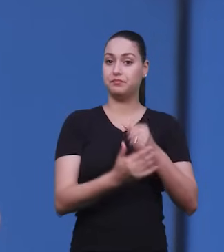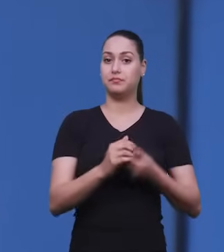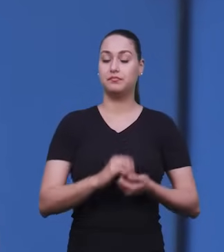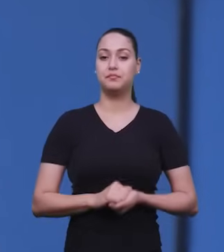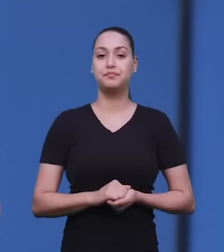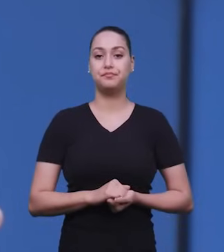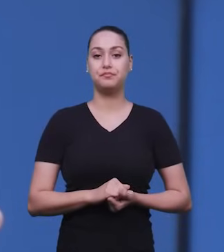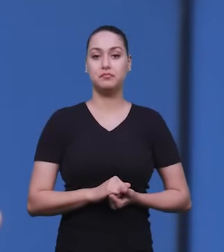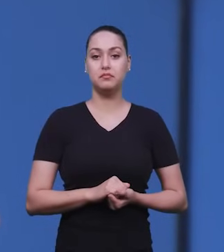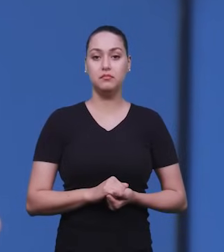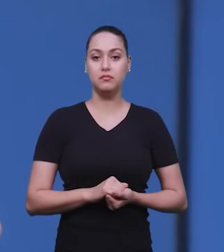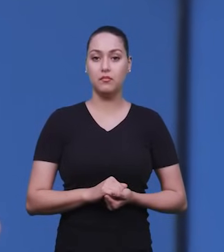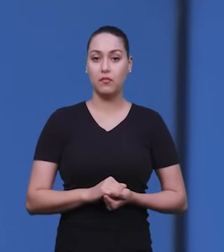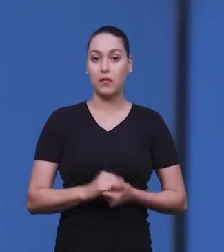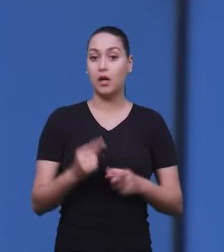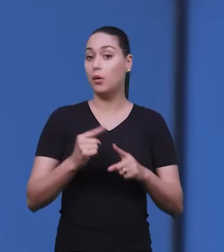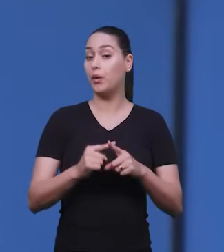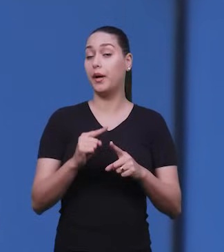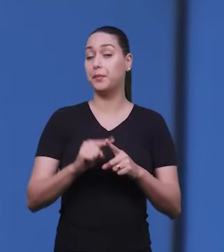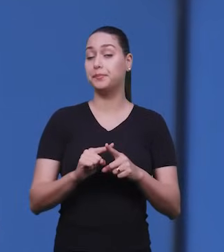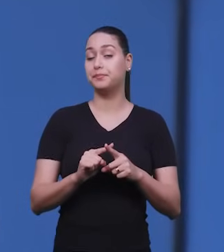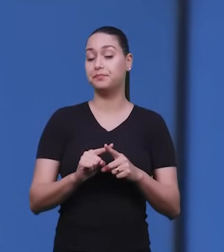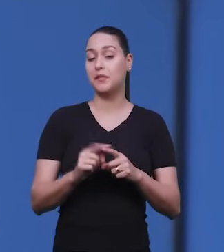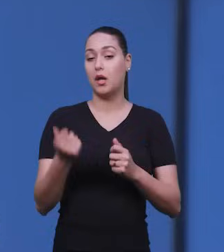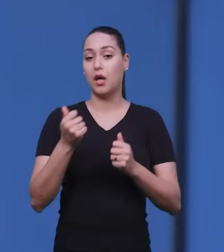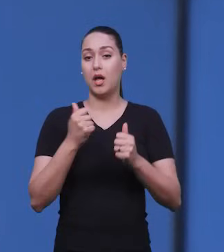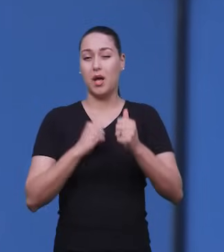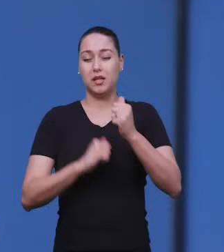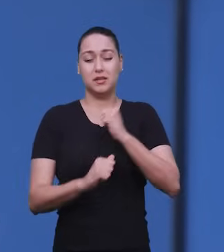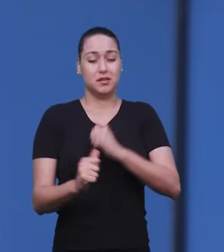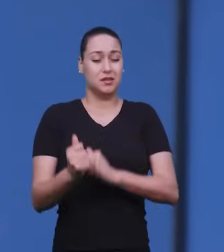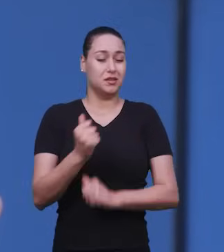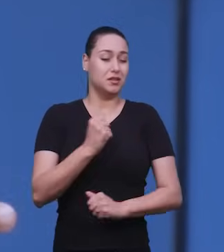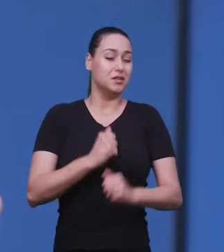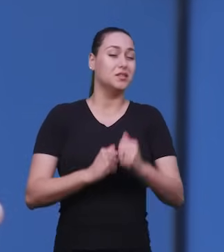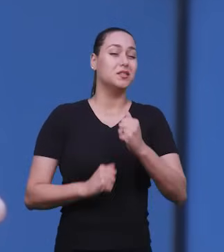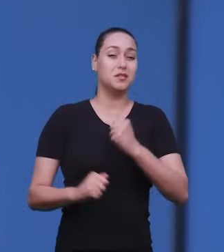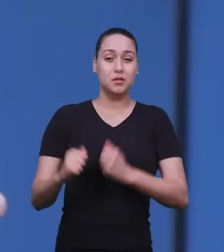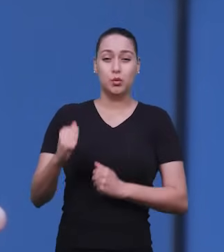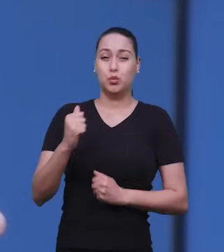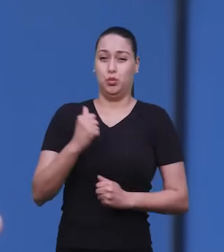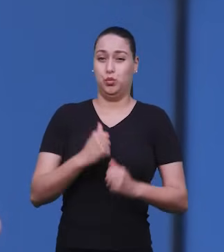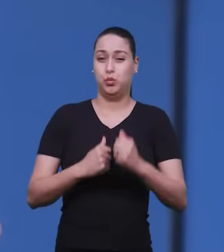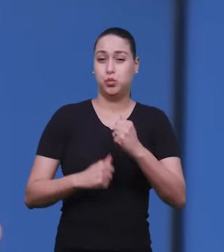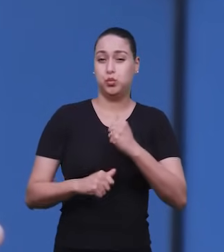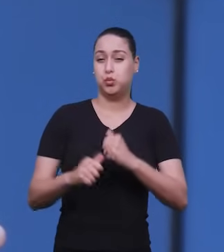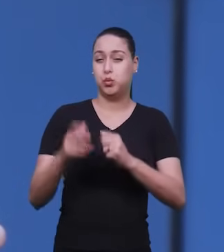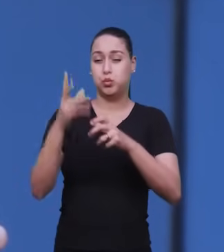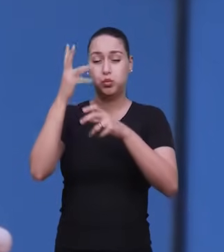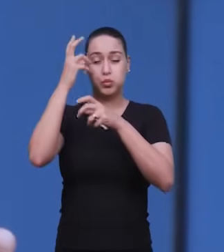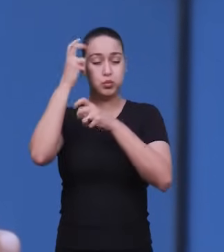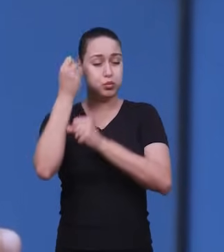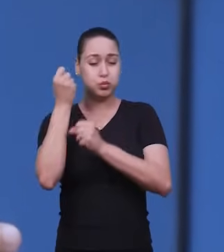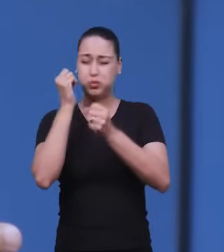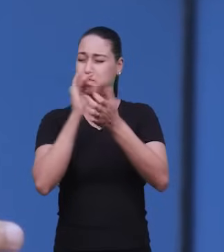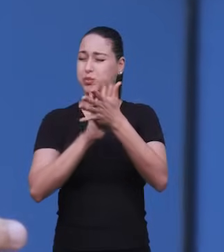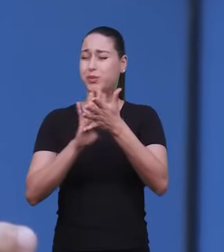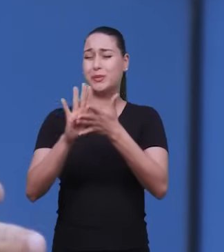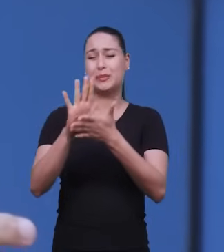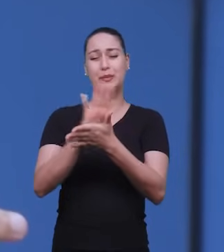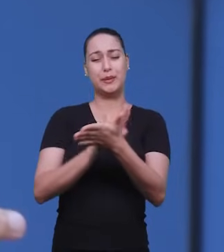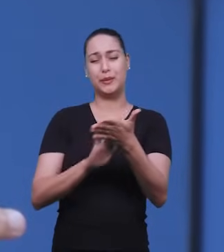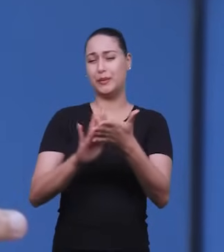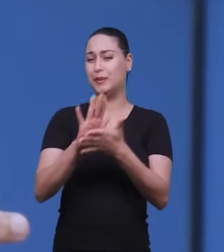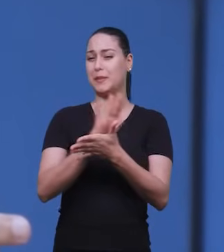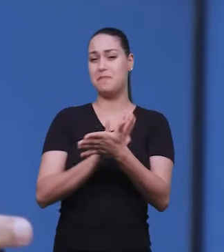que ela teve um problema de ansiedade e não estava conseguindo dormir. E ela